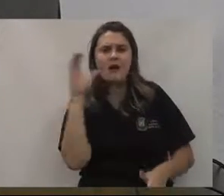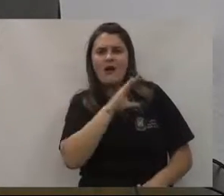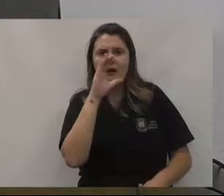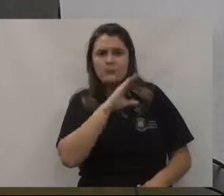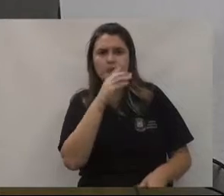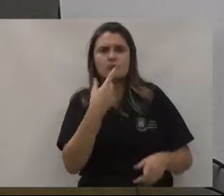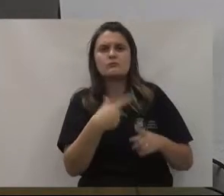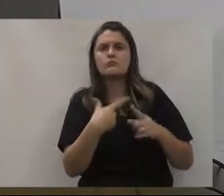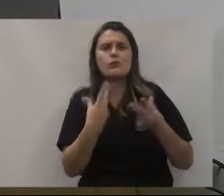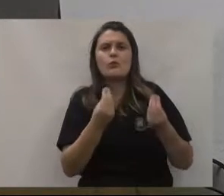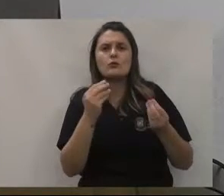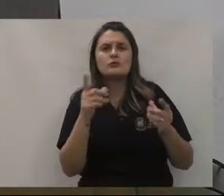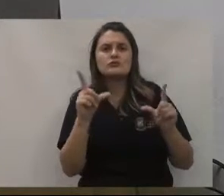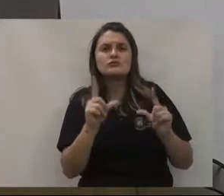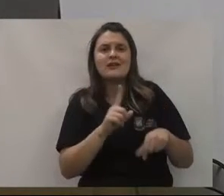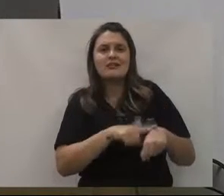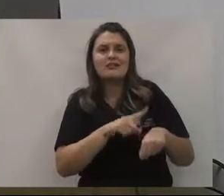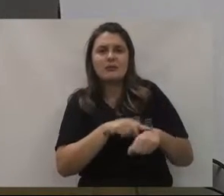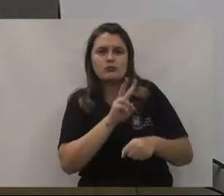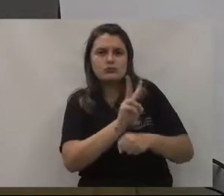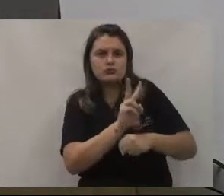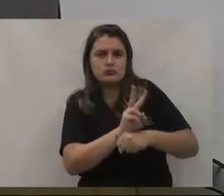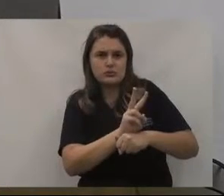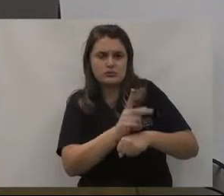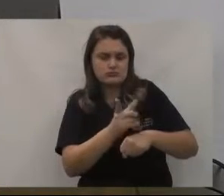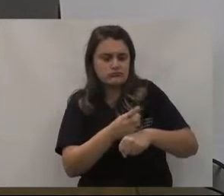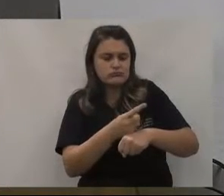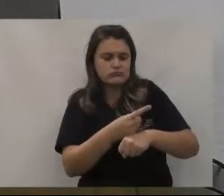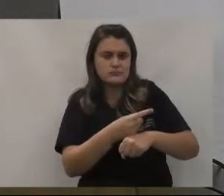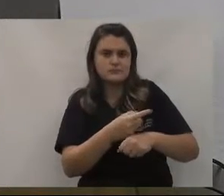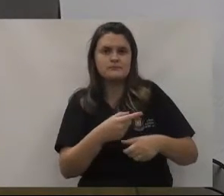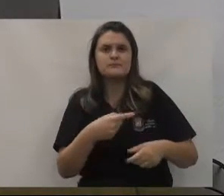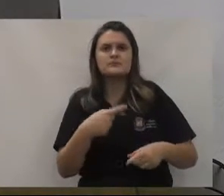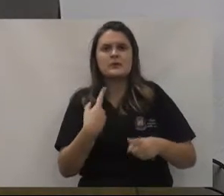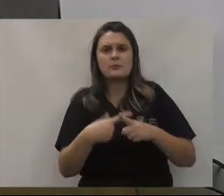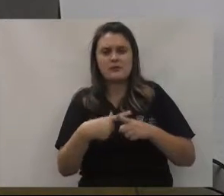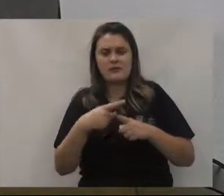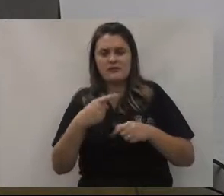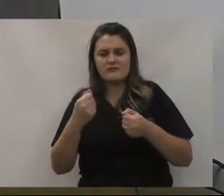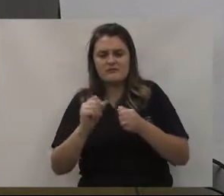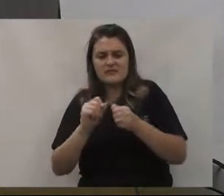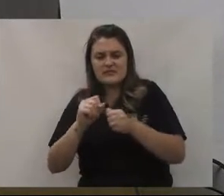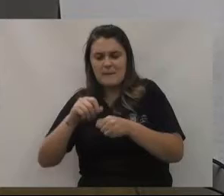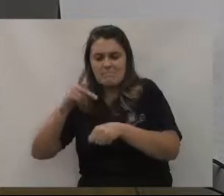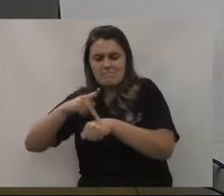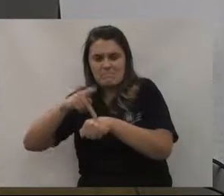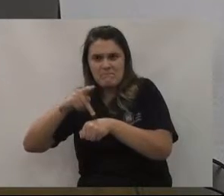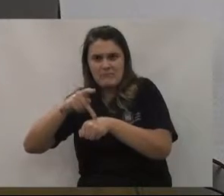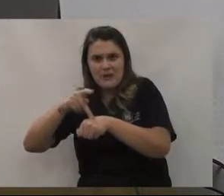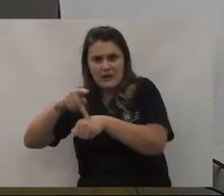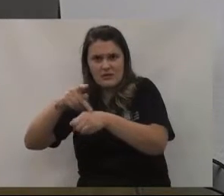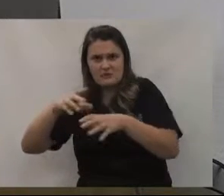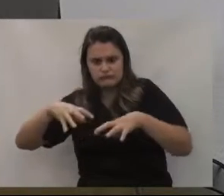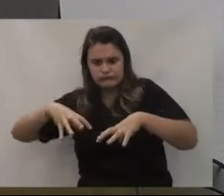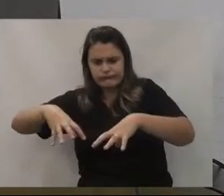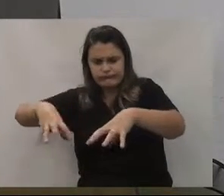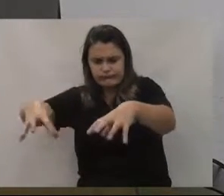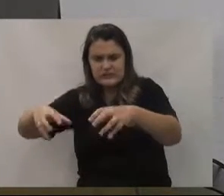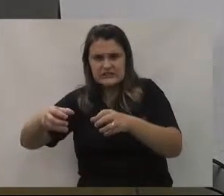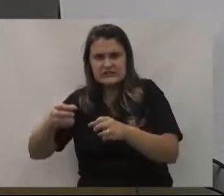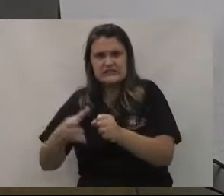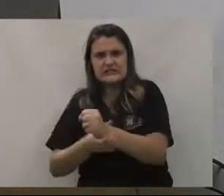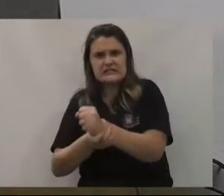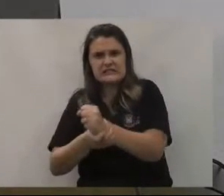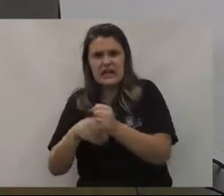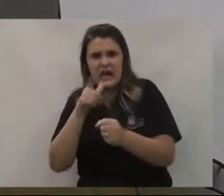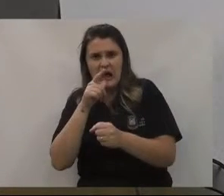que não sai. Então, logicamente, assim, um cinturão de pedra que segura essas águas. E esse cinturão